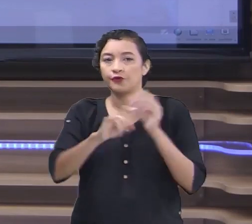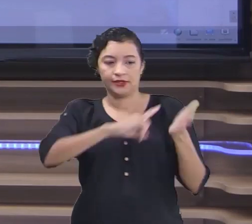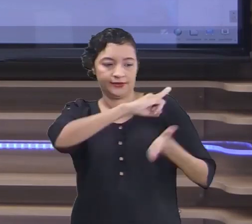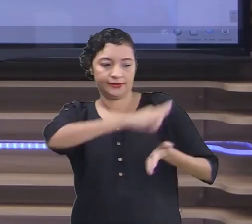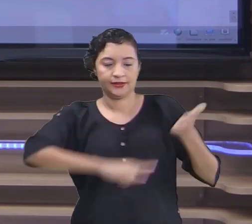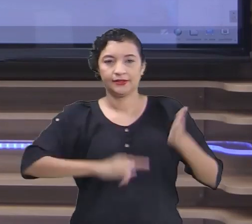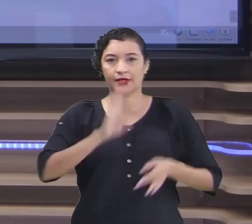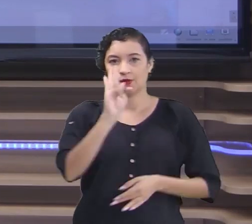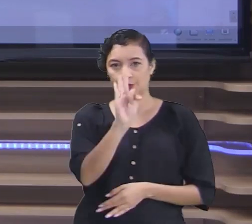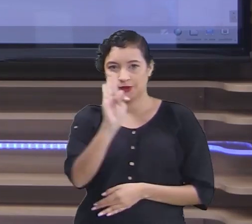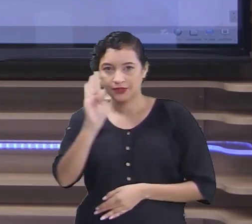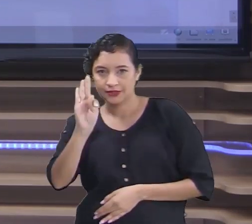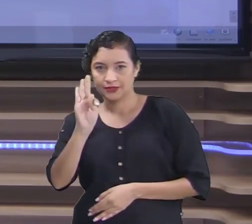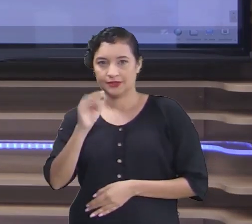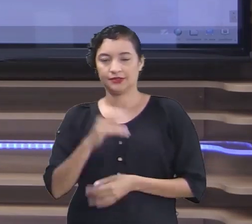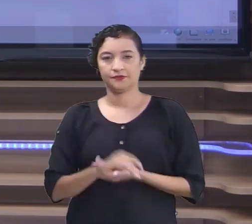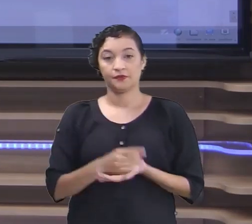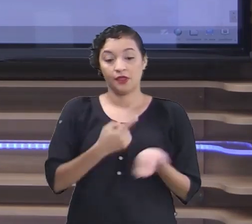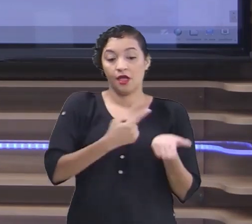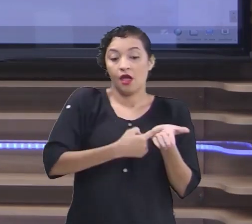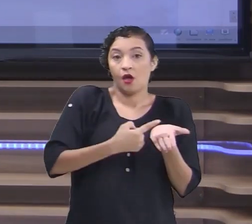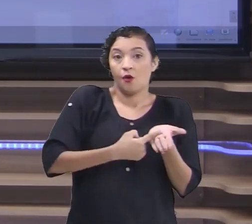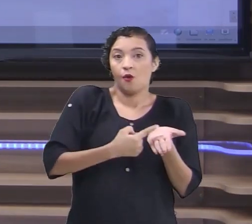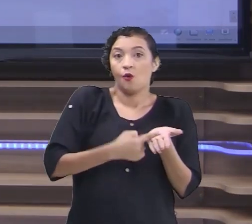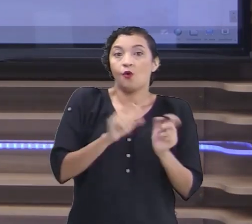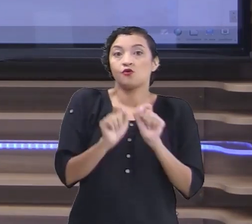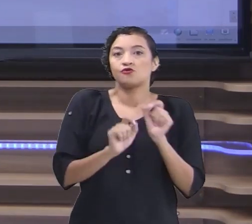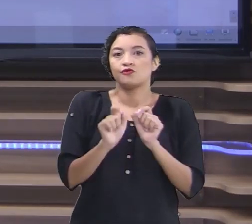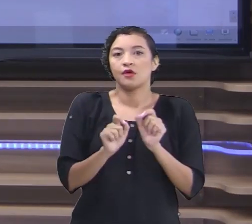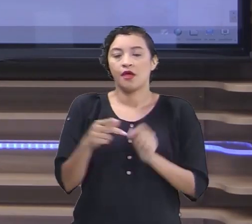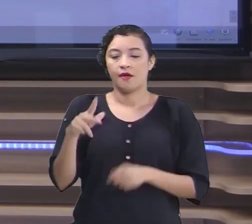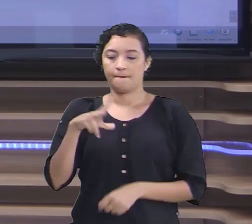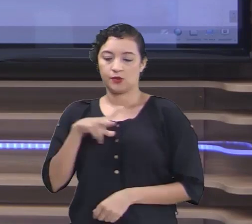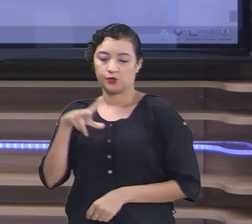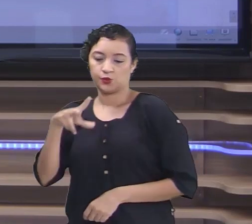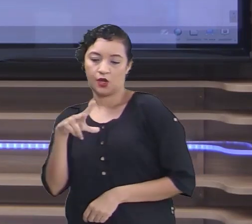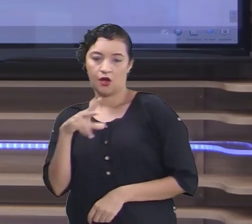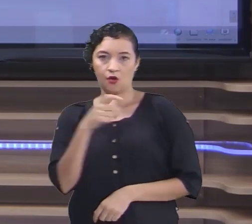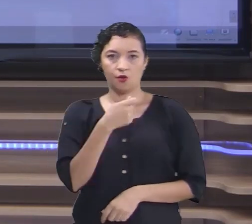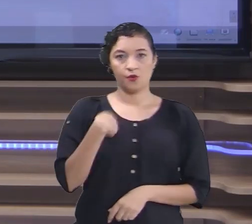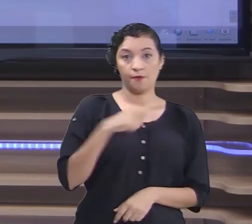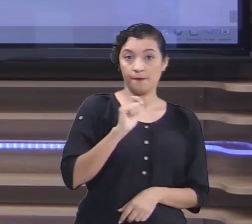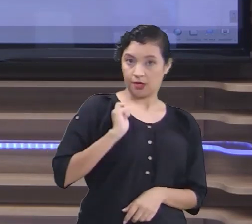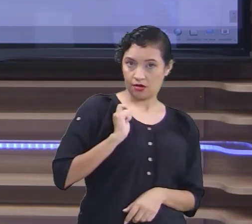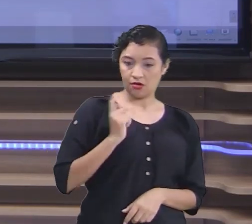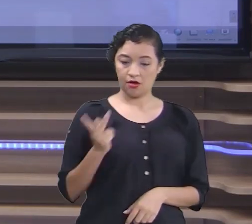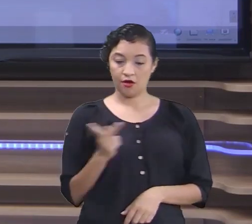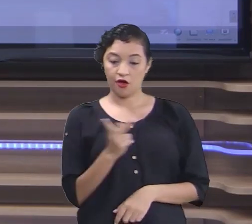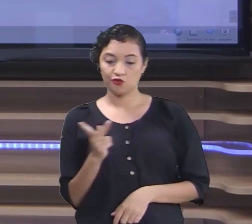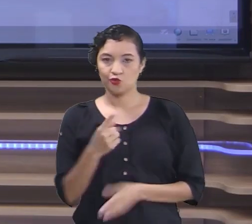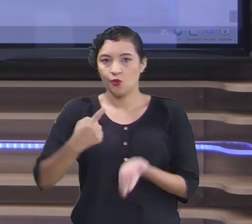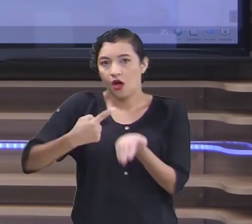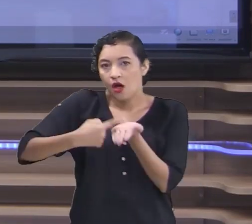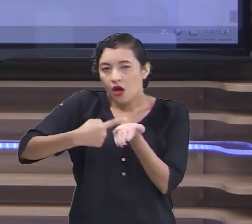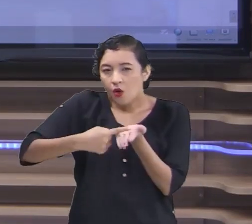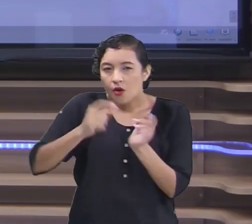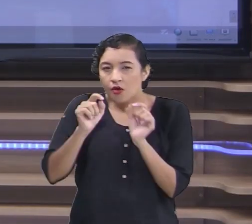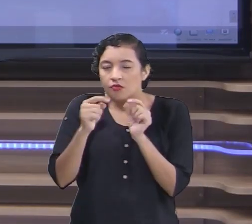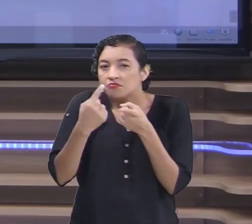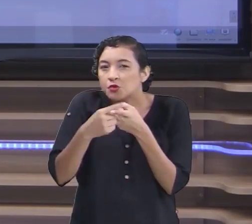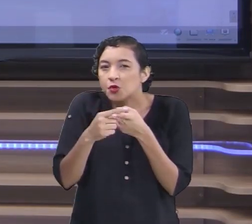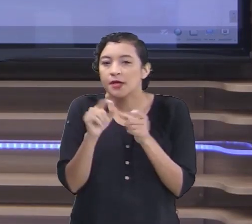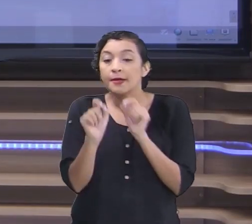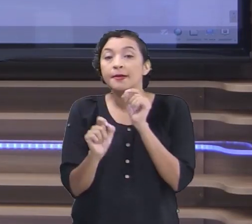Tordesilhas, acordo entre Portugal e Espanha, para dividir o mapa em duas partes. Uma parte pertencia